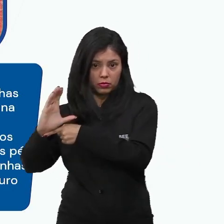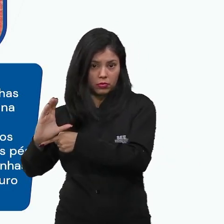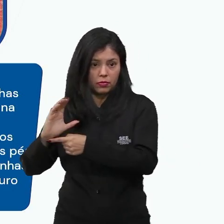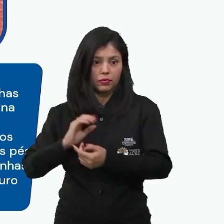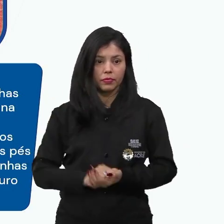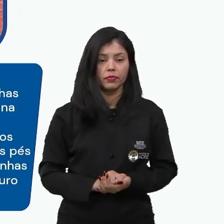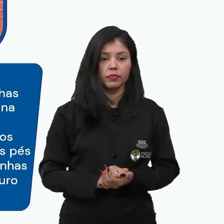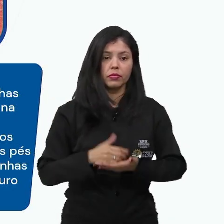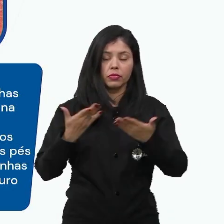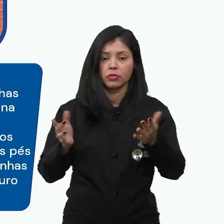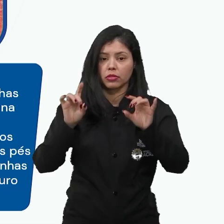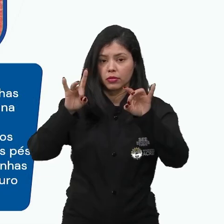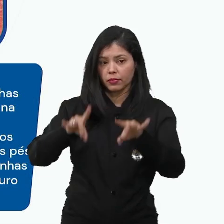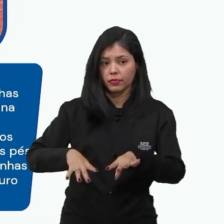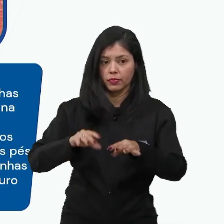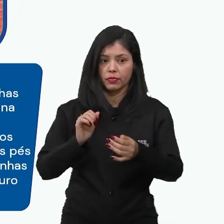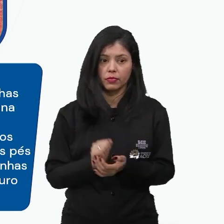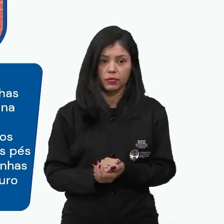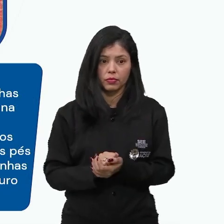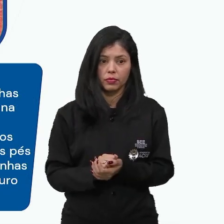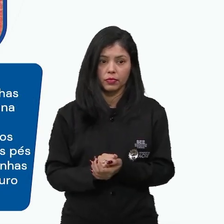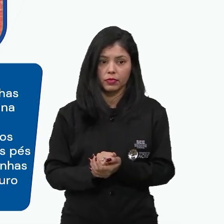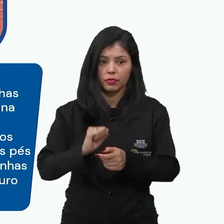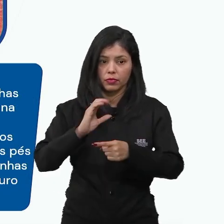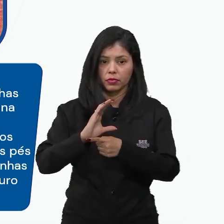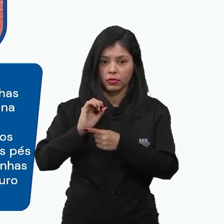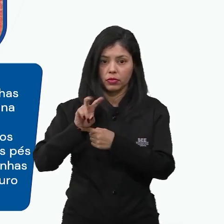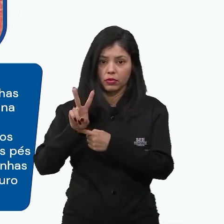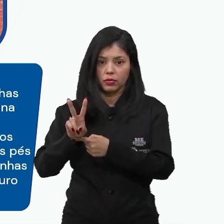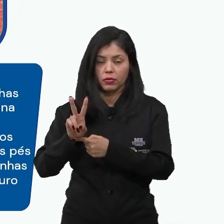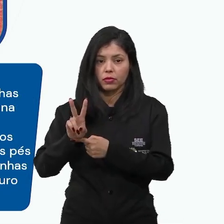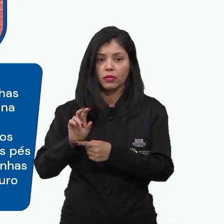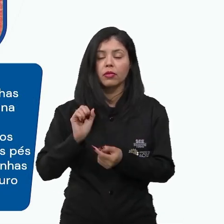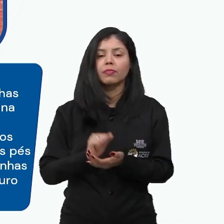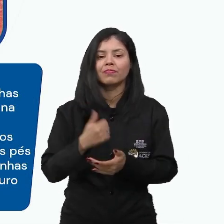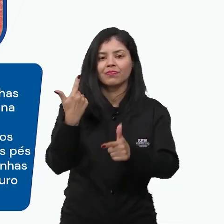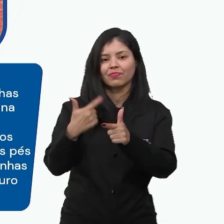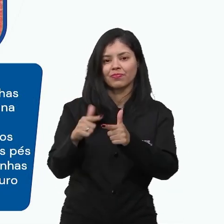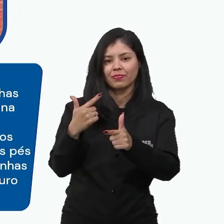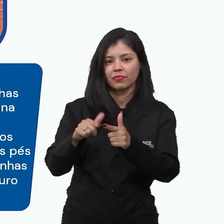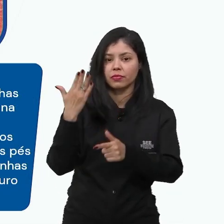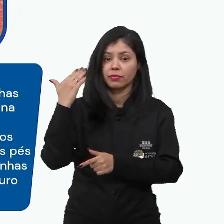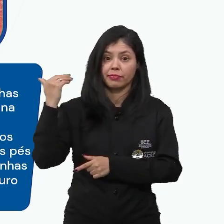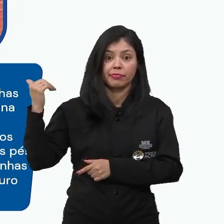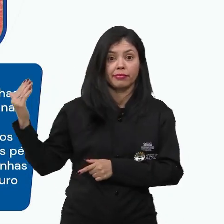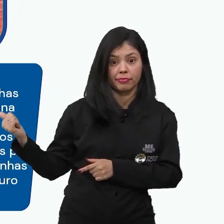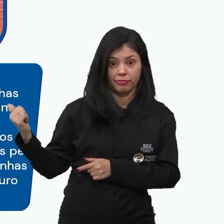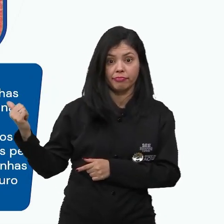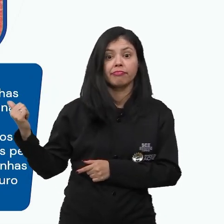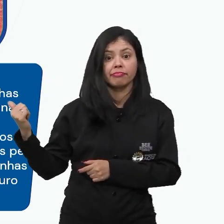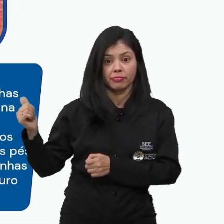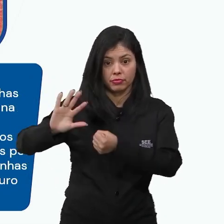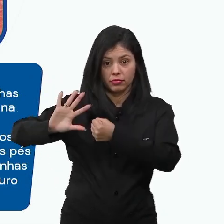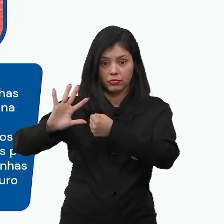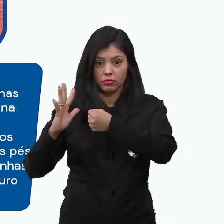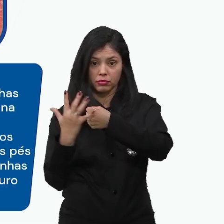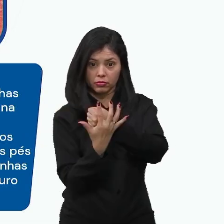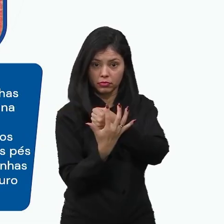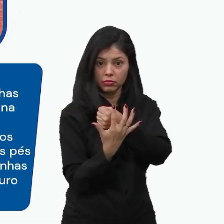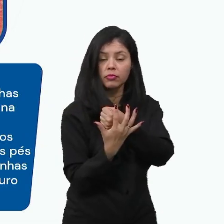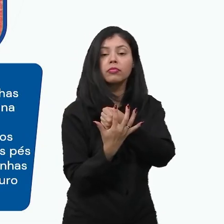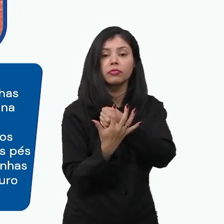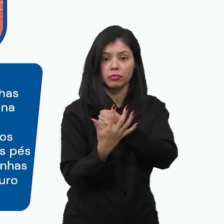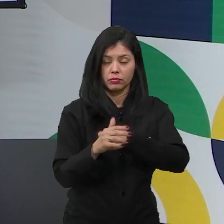C. E por último, a gente tem a síndrome respiratória, que é o famoso Covid, gente. Então, lá